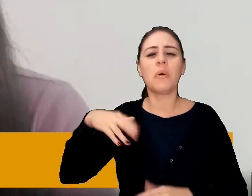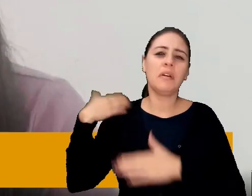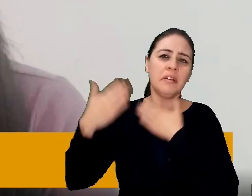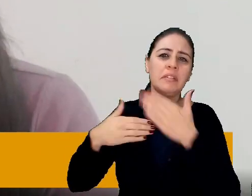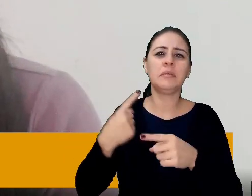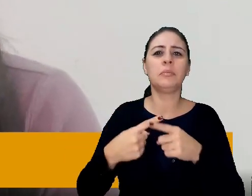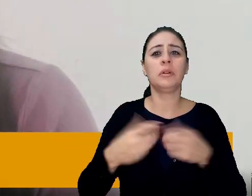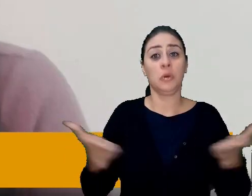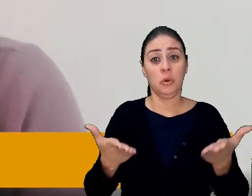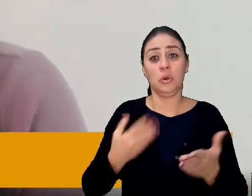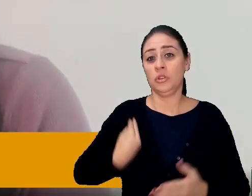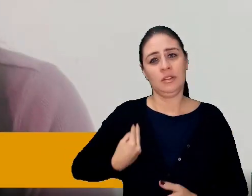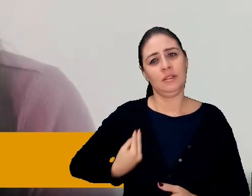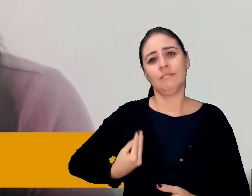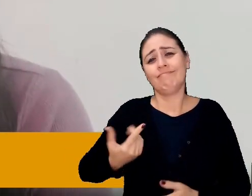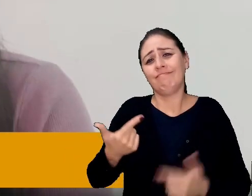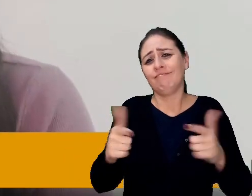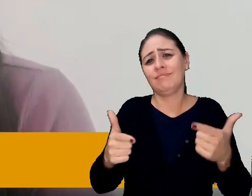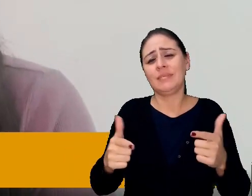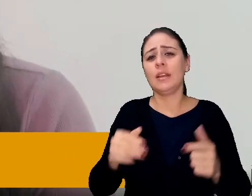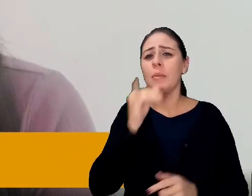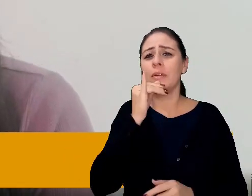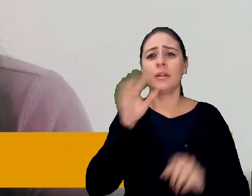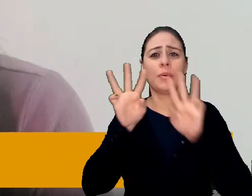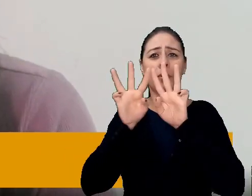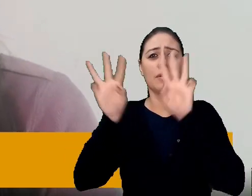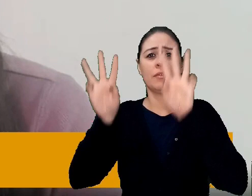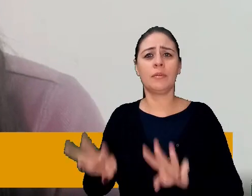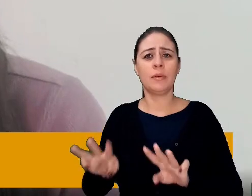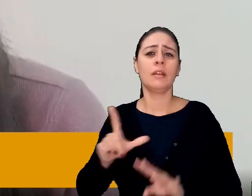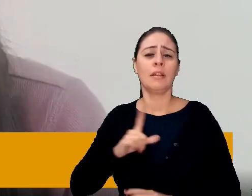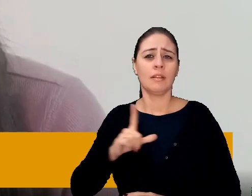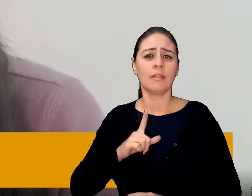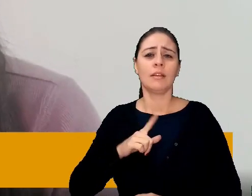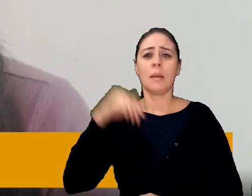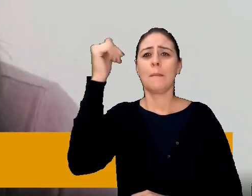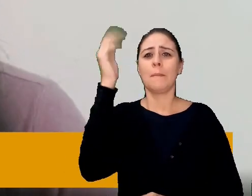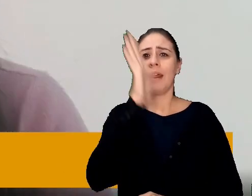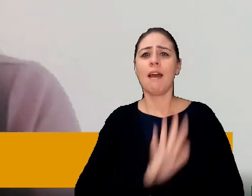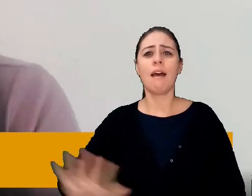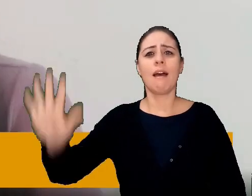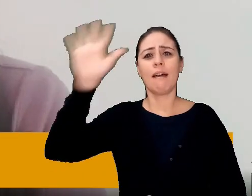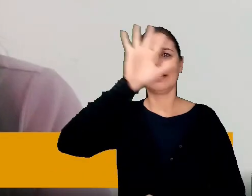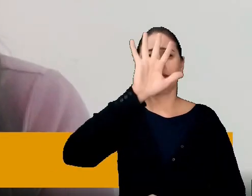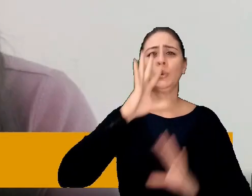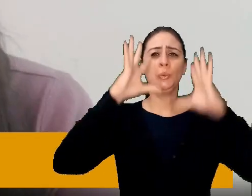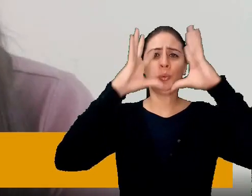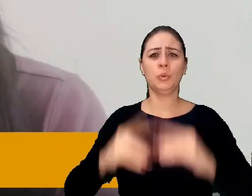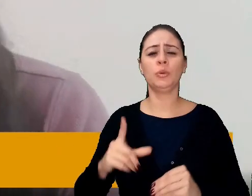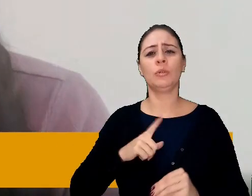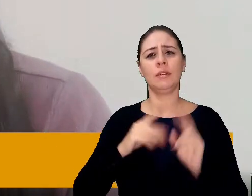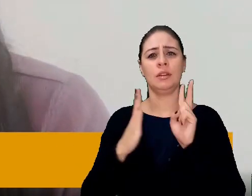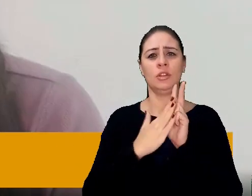que nem eu falei, a UFPR recebe indígenas do Brasil inteiro, então a gente tem mais de 60 acadêmicos indígenas de